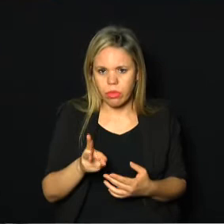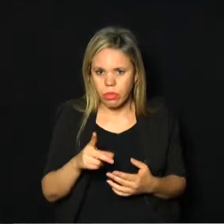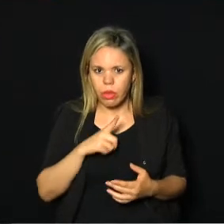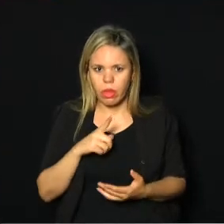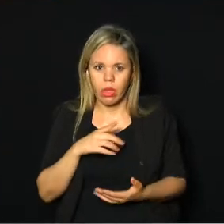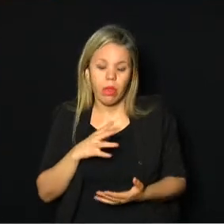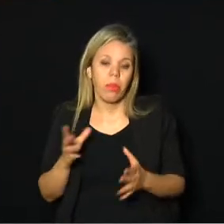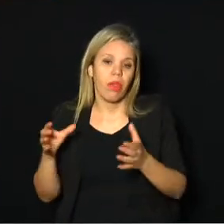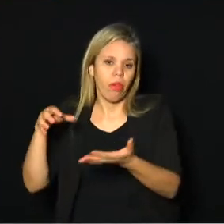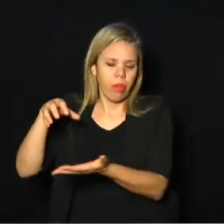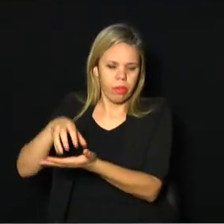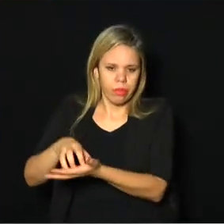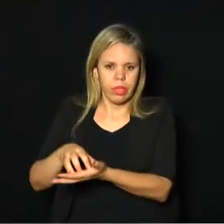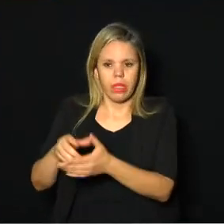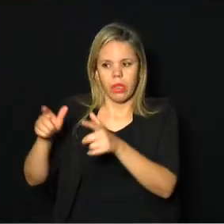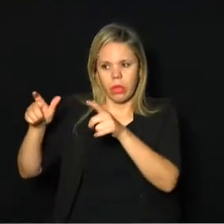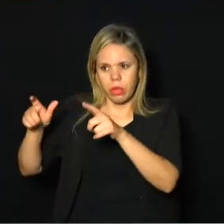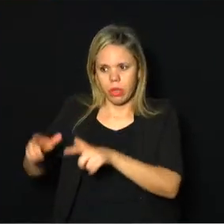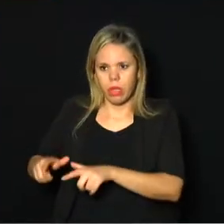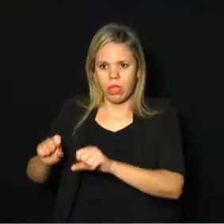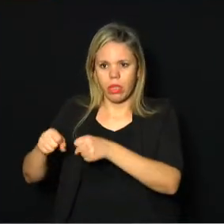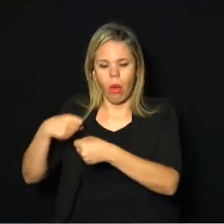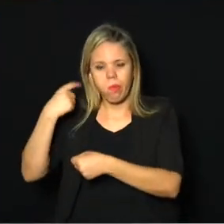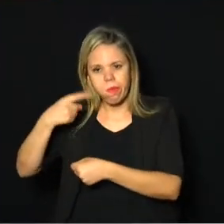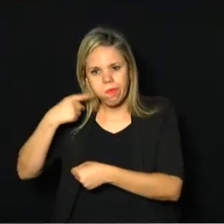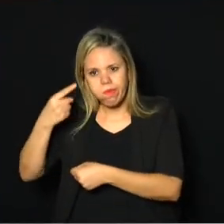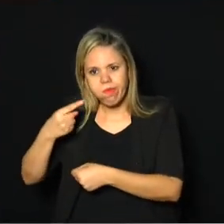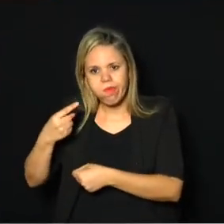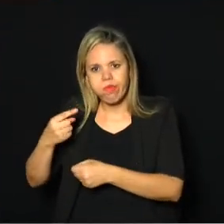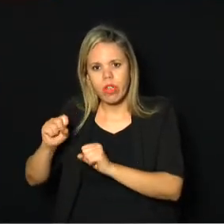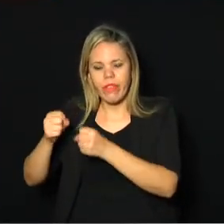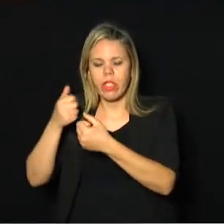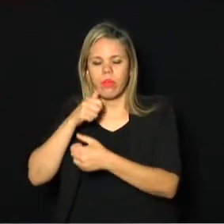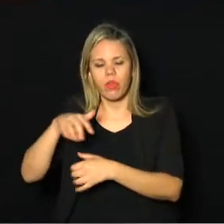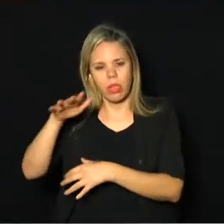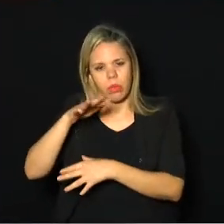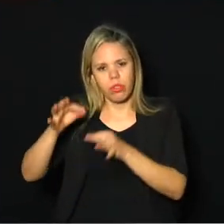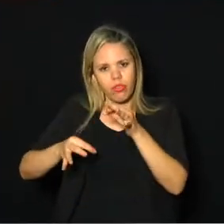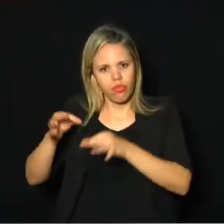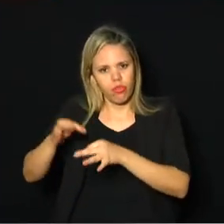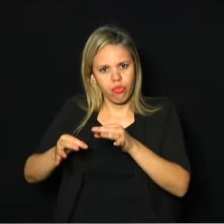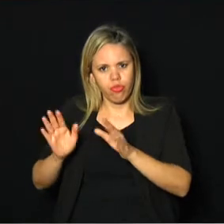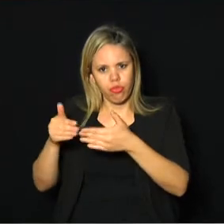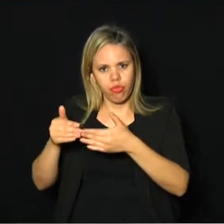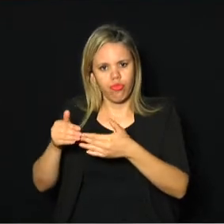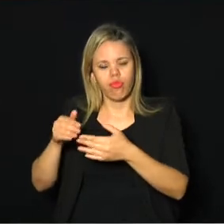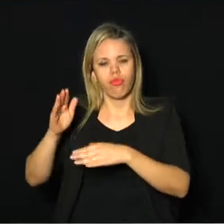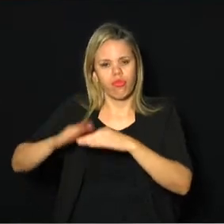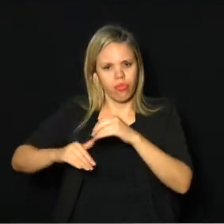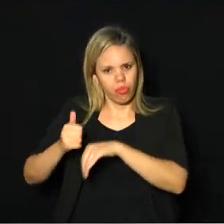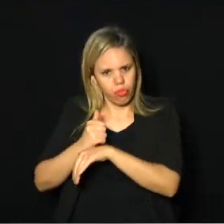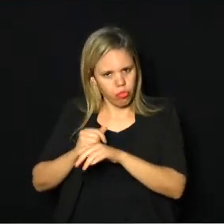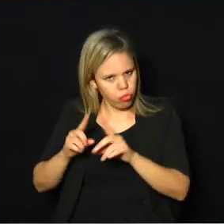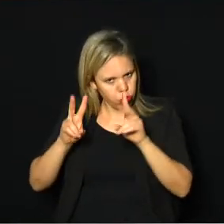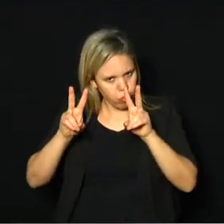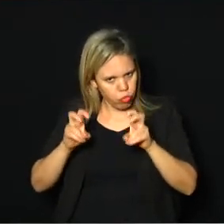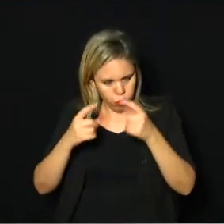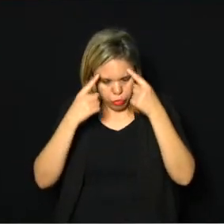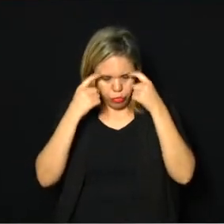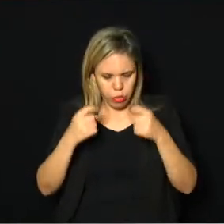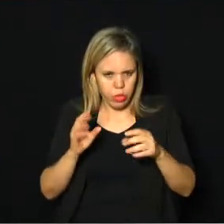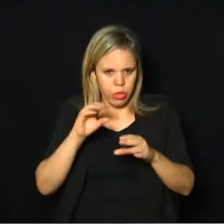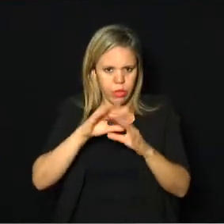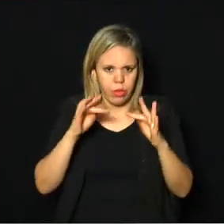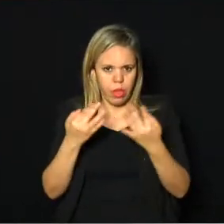em violência doméstica e familiar, que é um setor da justiça especializado no caso da violência doméstica e familiar, que isso